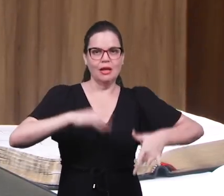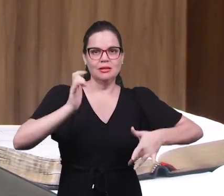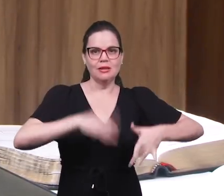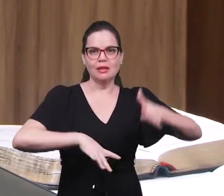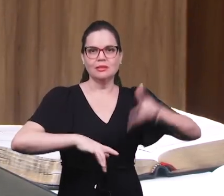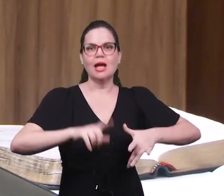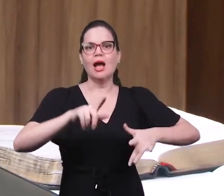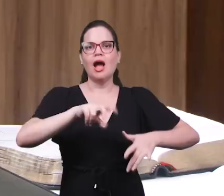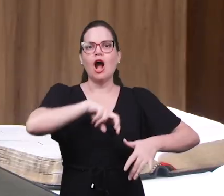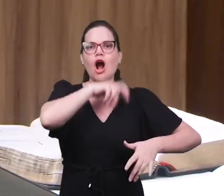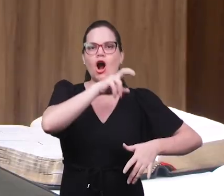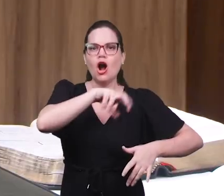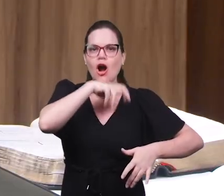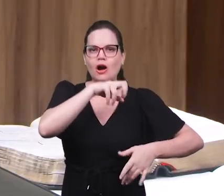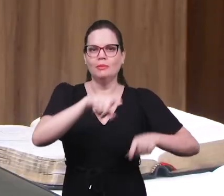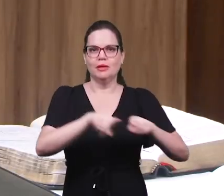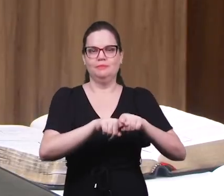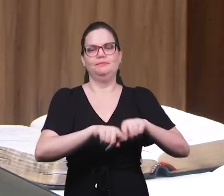Esse